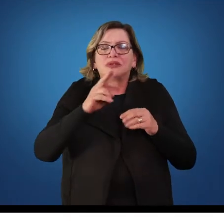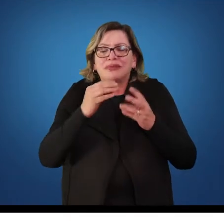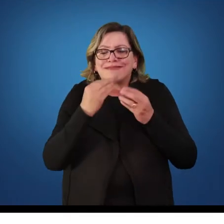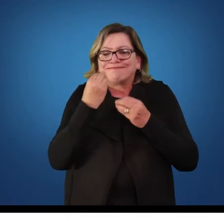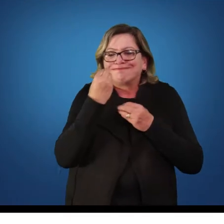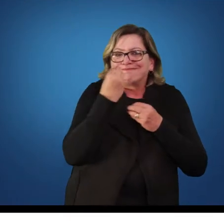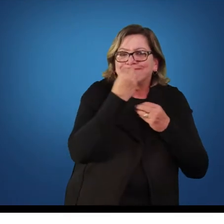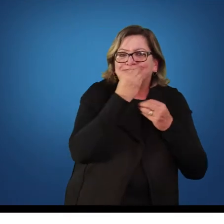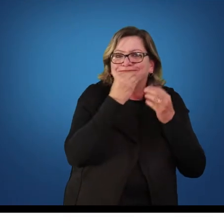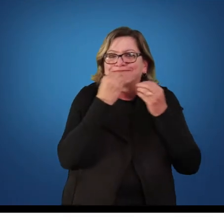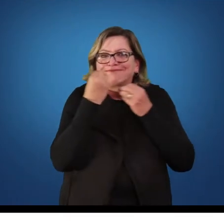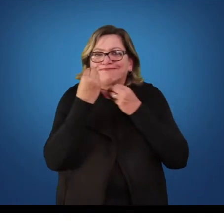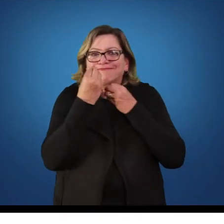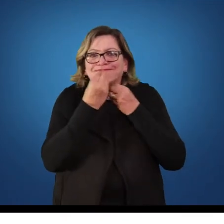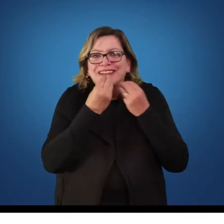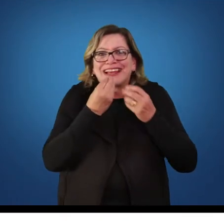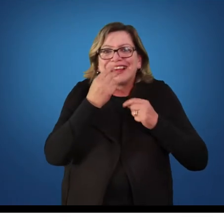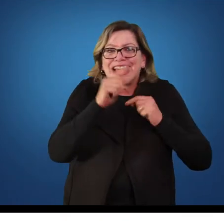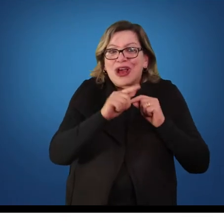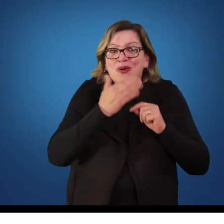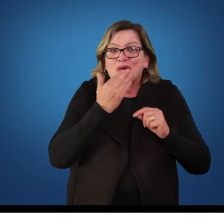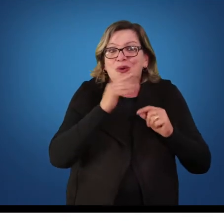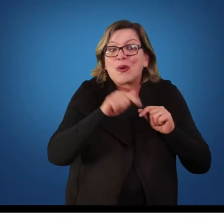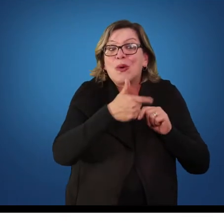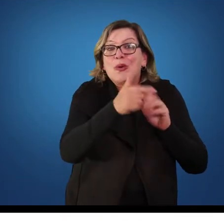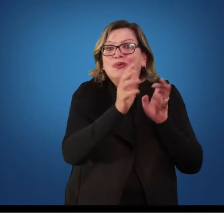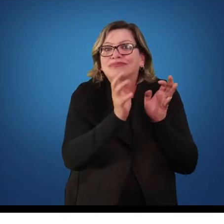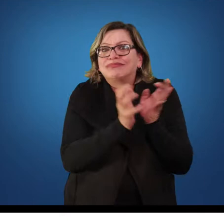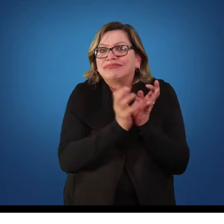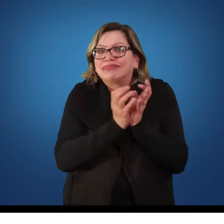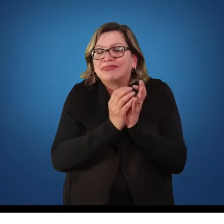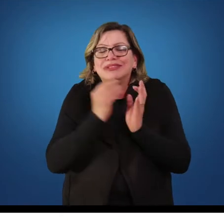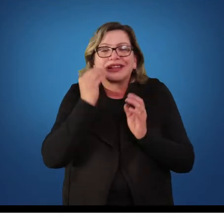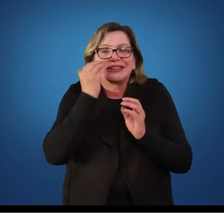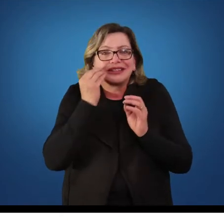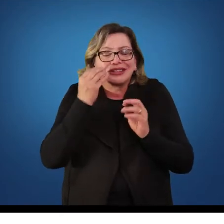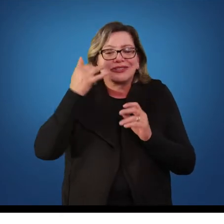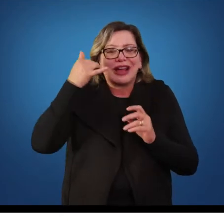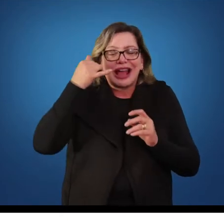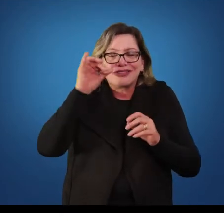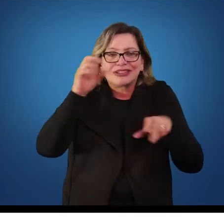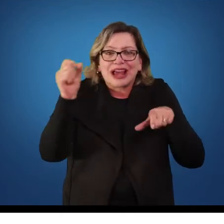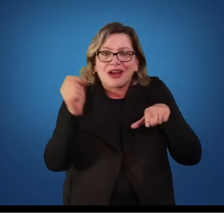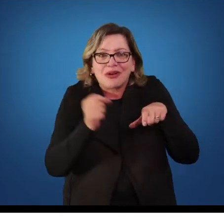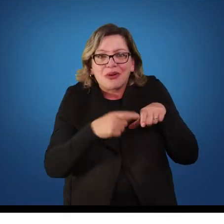ludibriar o adversário que está tentando impedir com que o arremesse